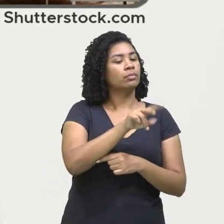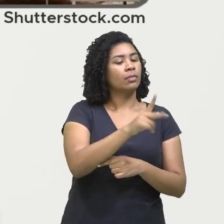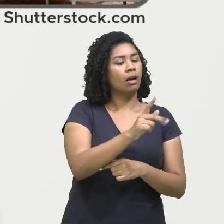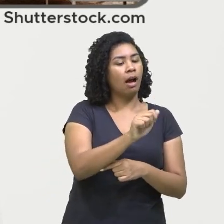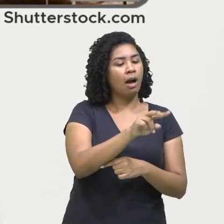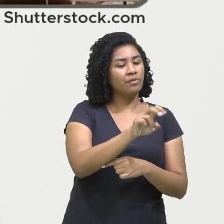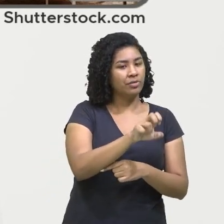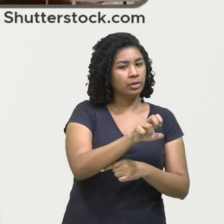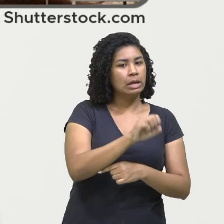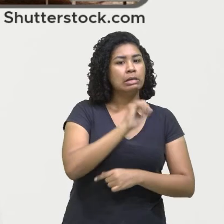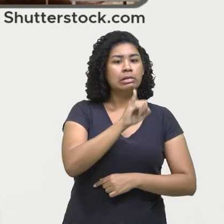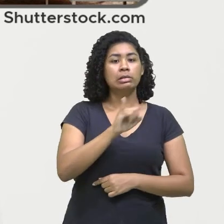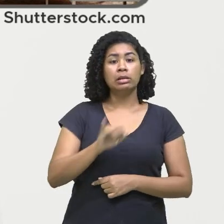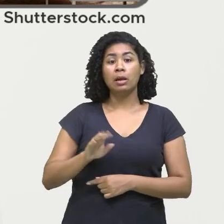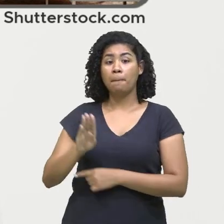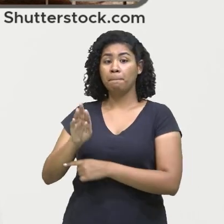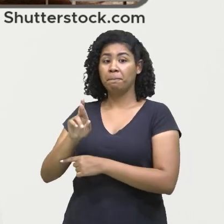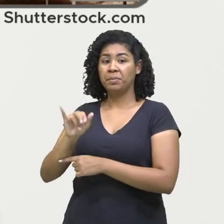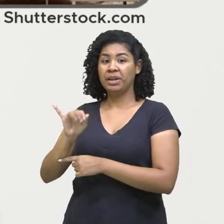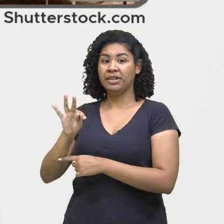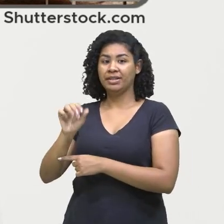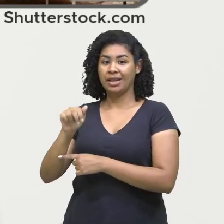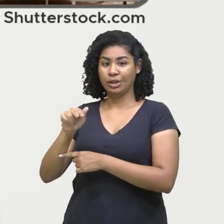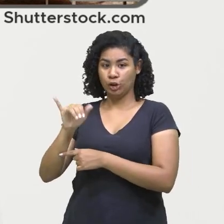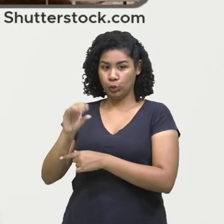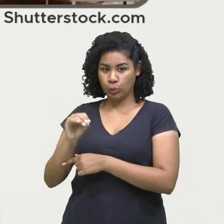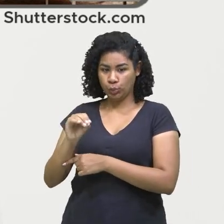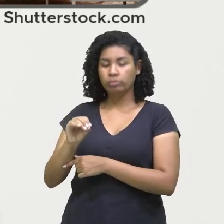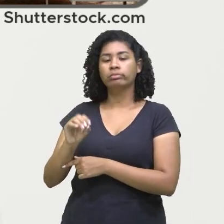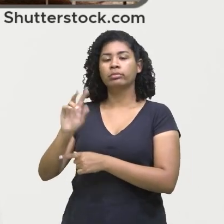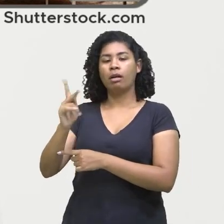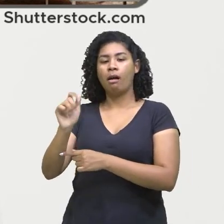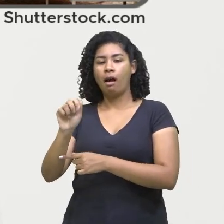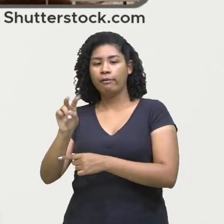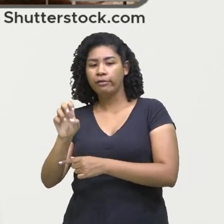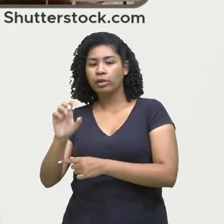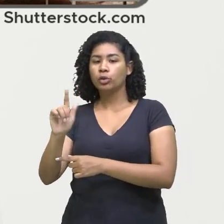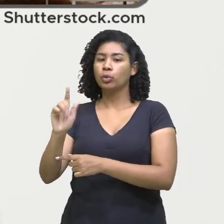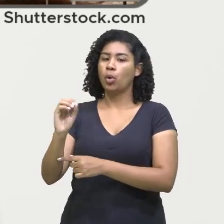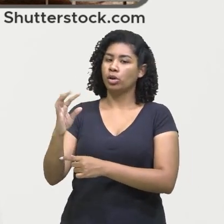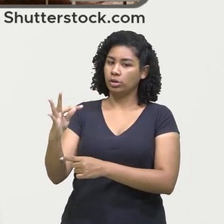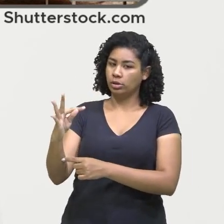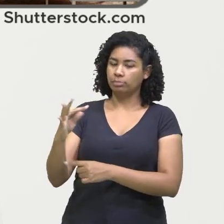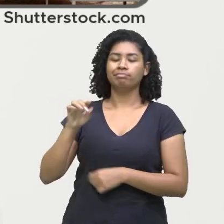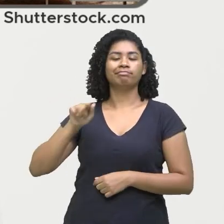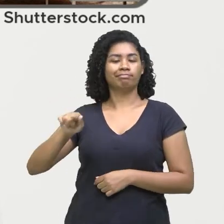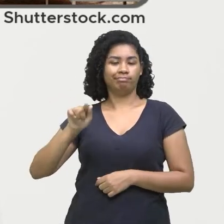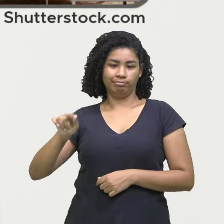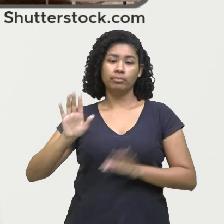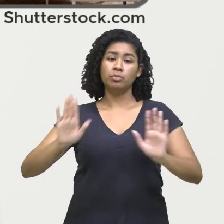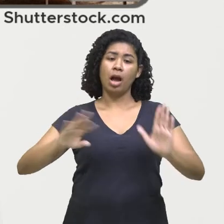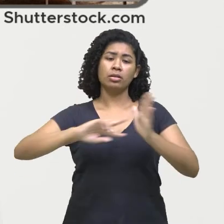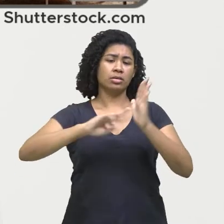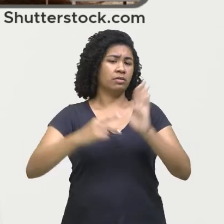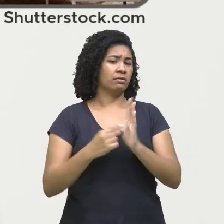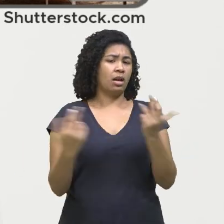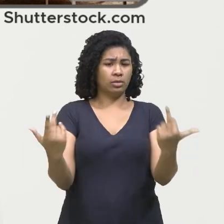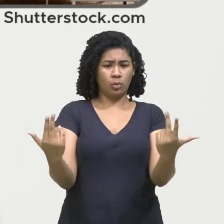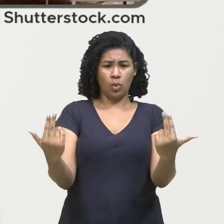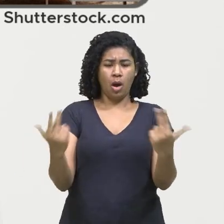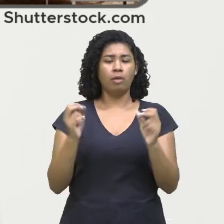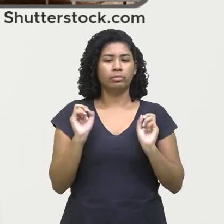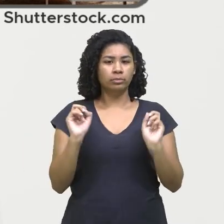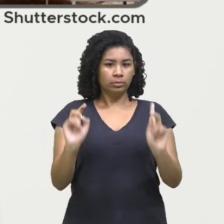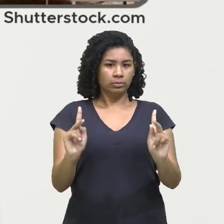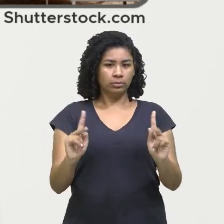no inglês britânico, ele vai aparecer dessa forma. Mas o significado para a gente é o mesmo. Verbo ter,